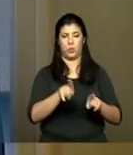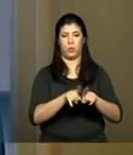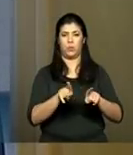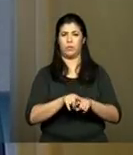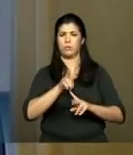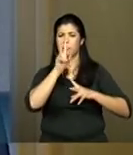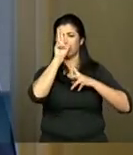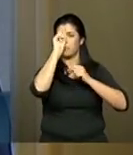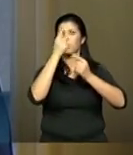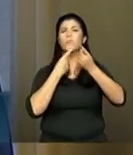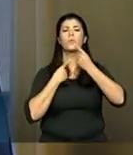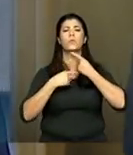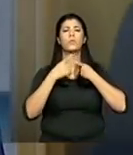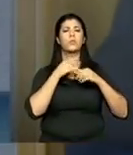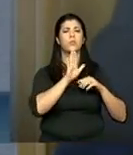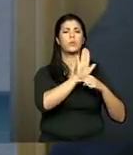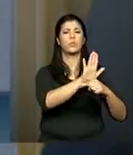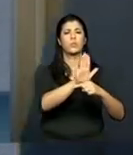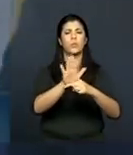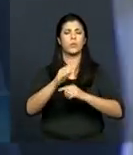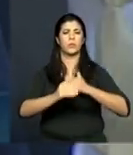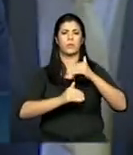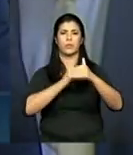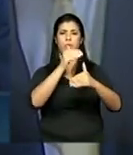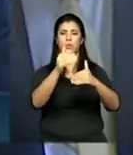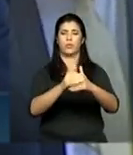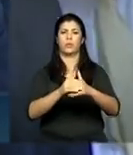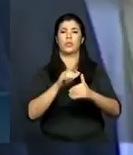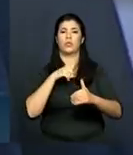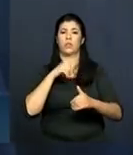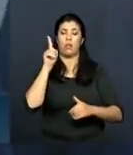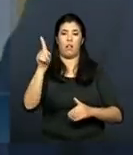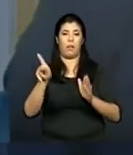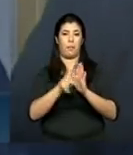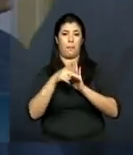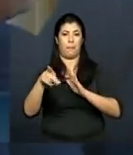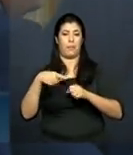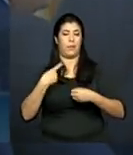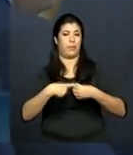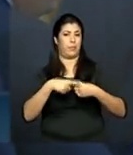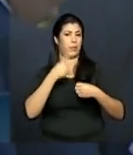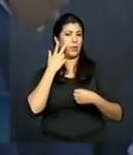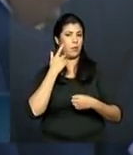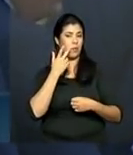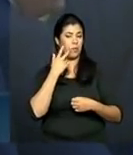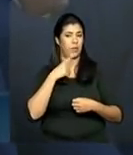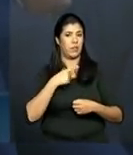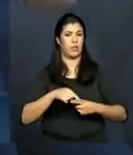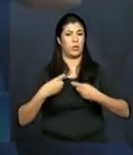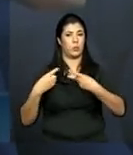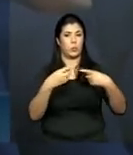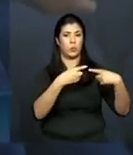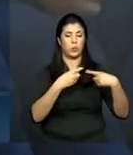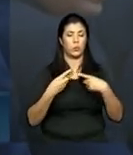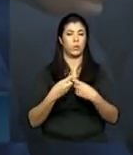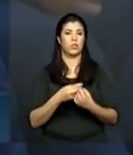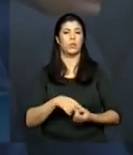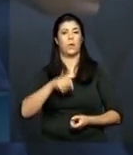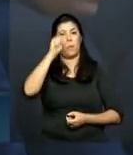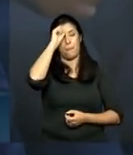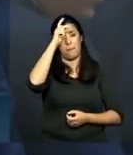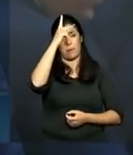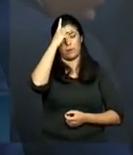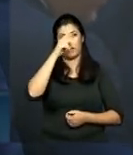de contribuir com o crescimento da terra natal, Cid disputou o cargo de prefeito de Sobral.